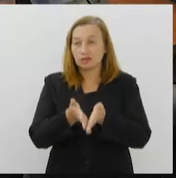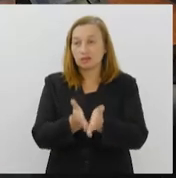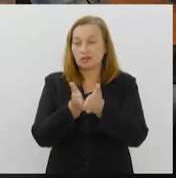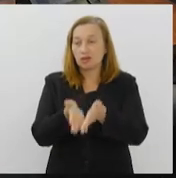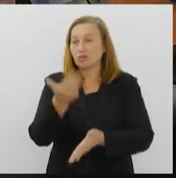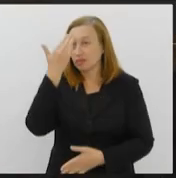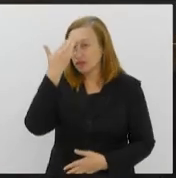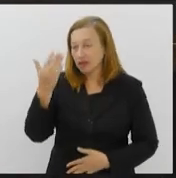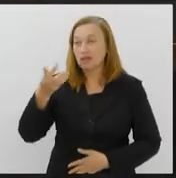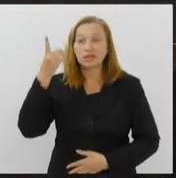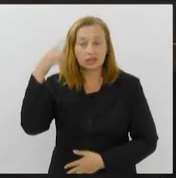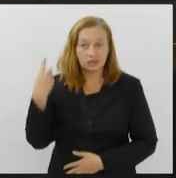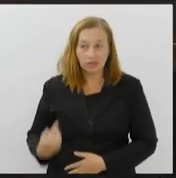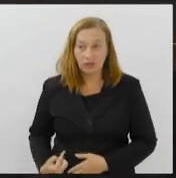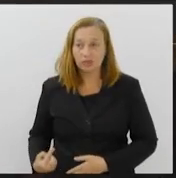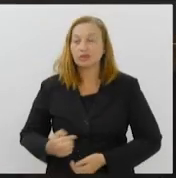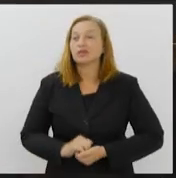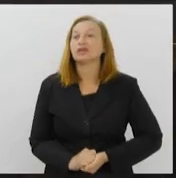Obrigado, Dani Balbi.